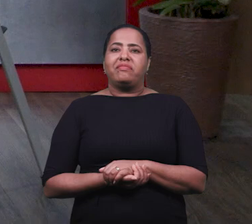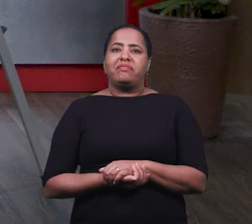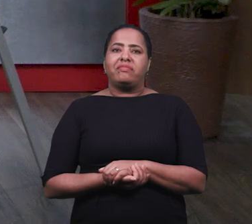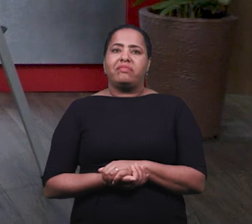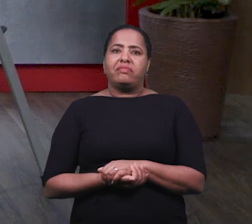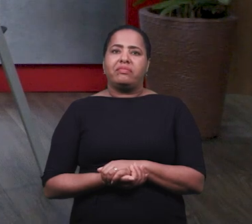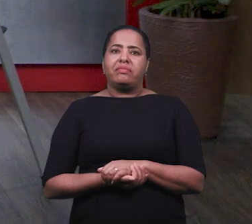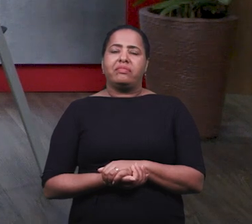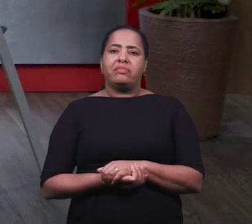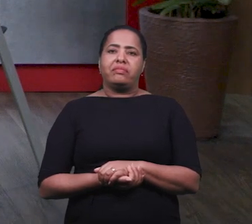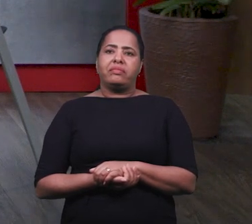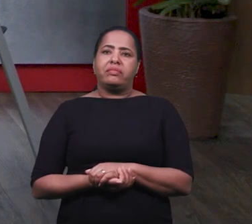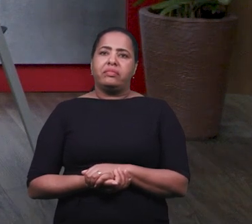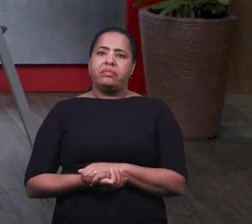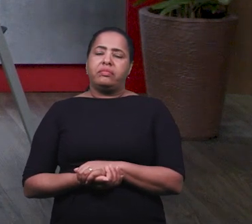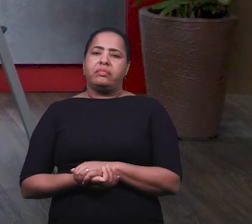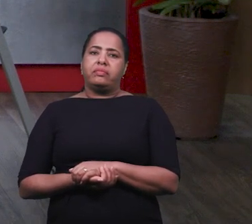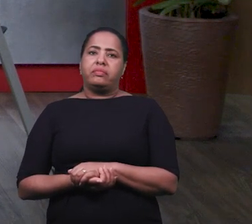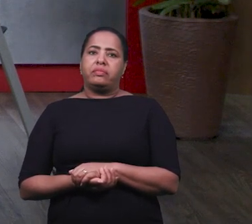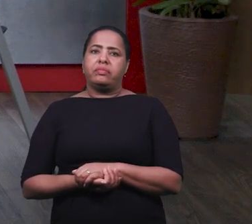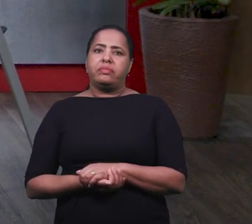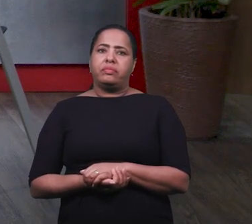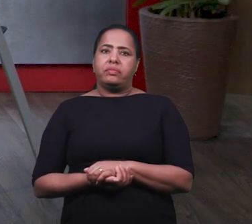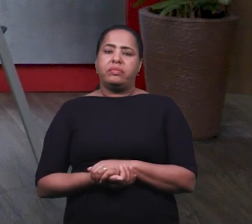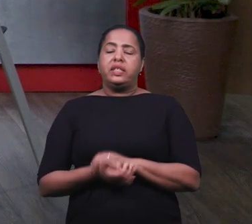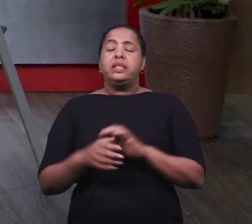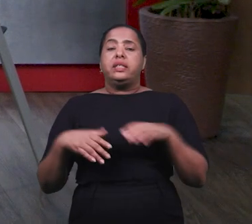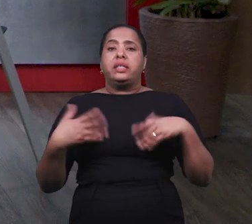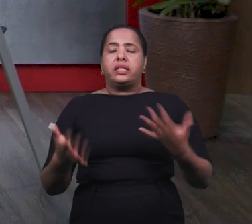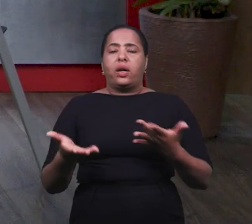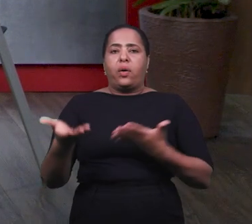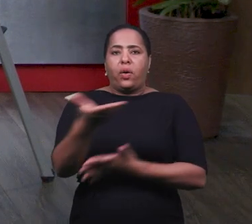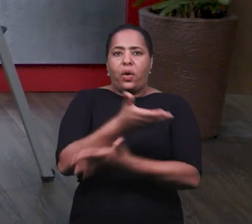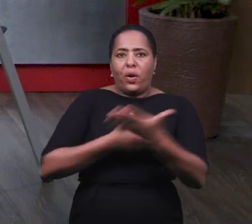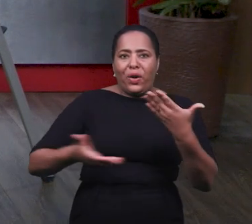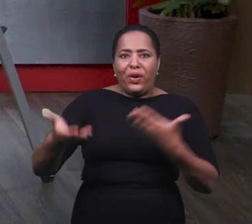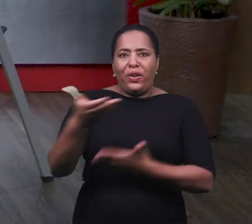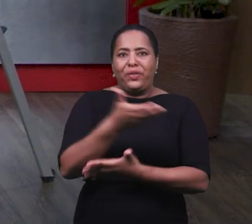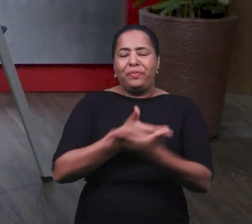Inclusive, Leonice, a gente até... eu participei